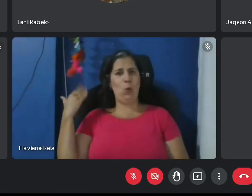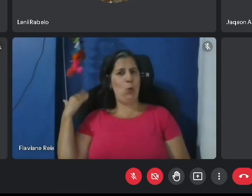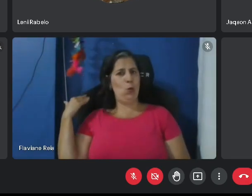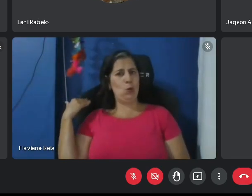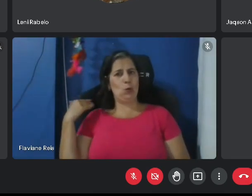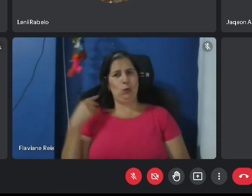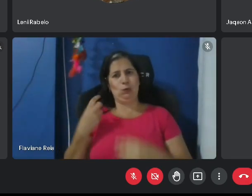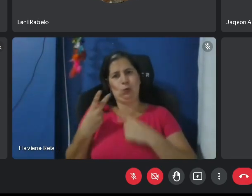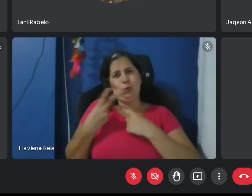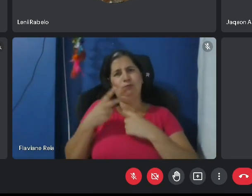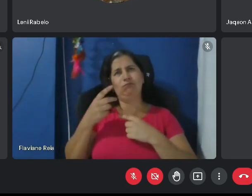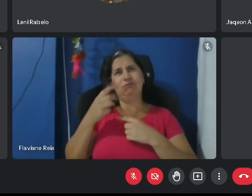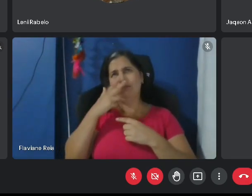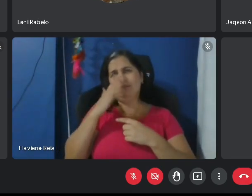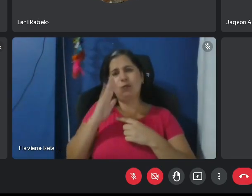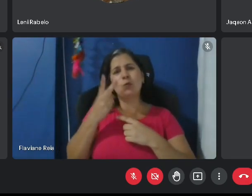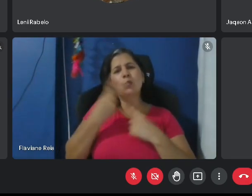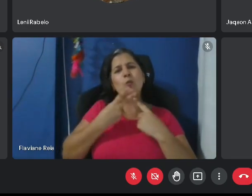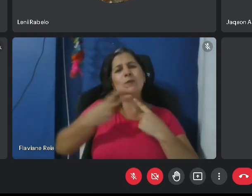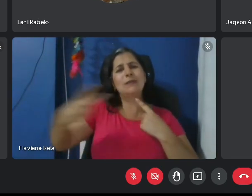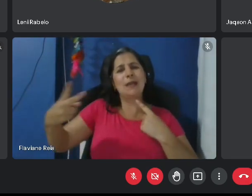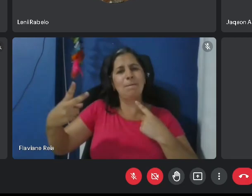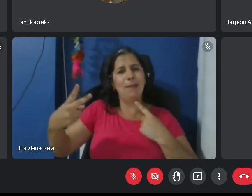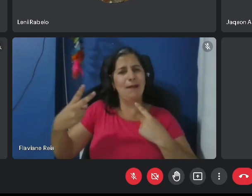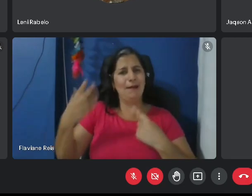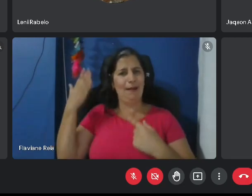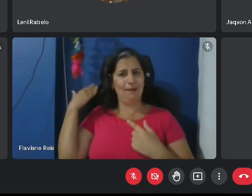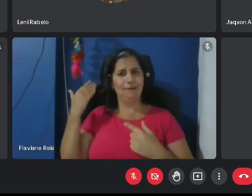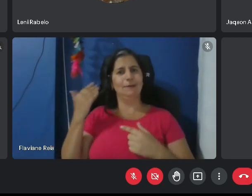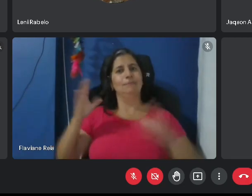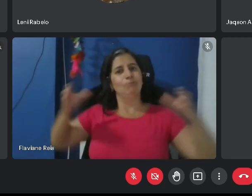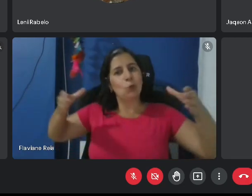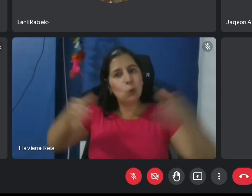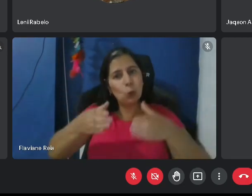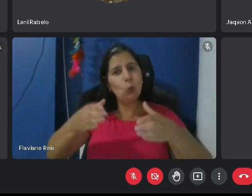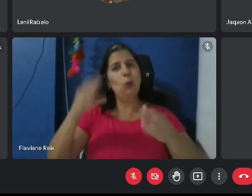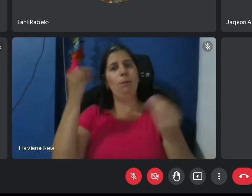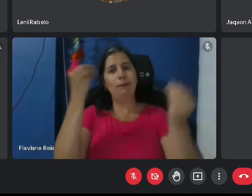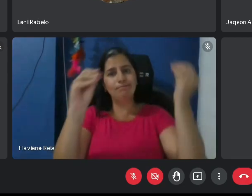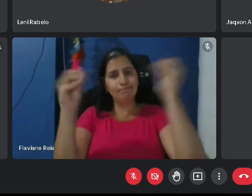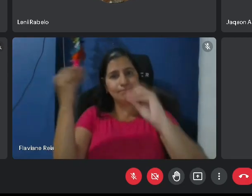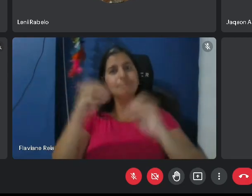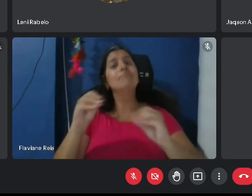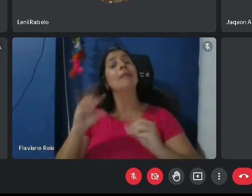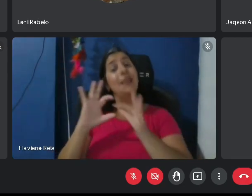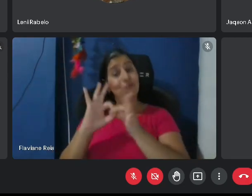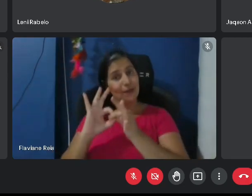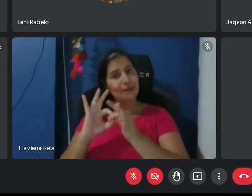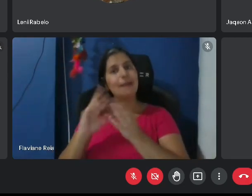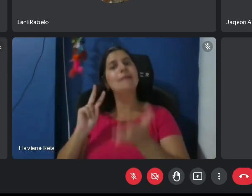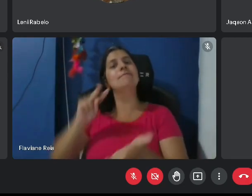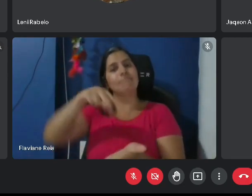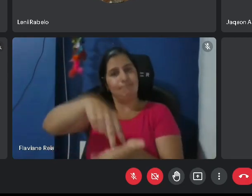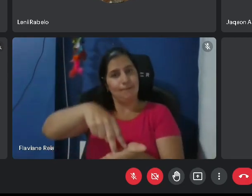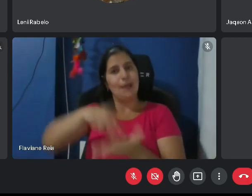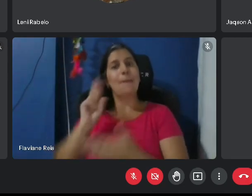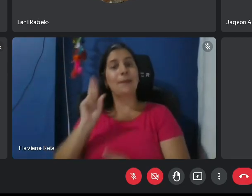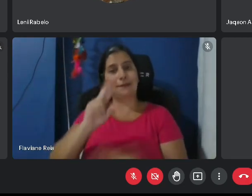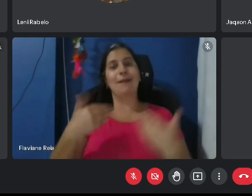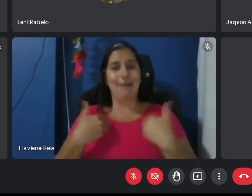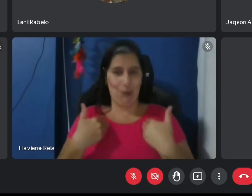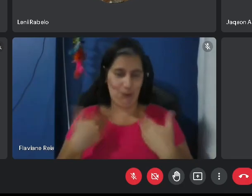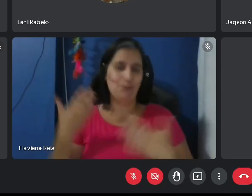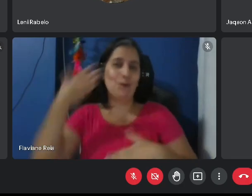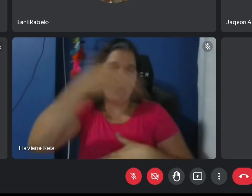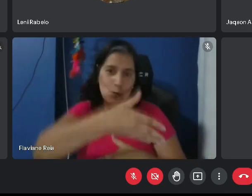incluir, desde o passado, desde antes, que a gente vem buscando essa conquista para incluir, né, junto